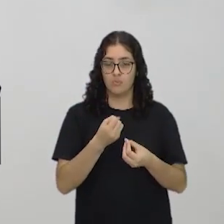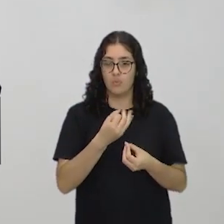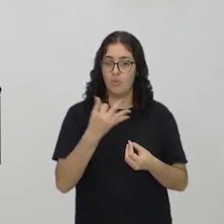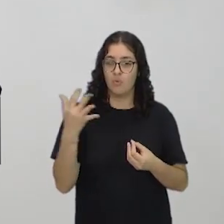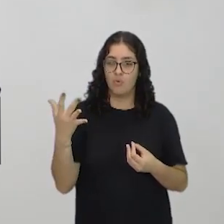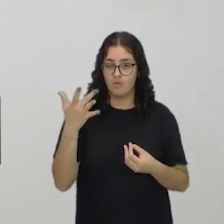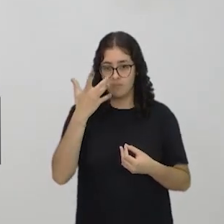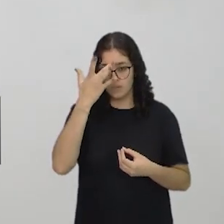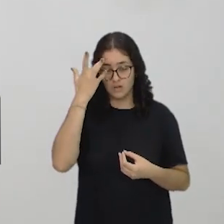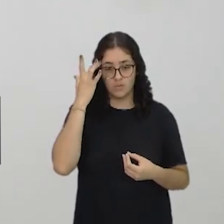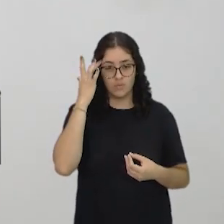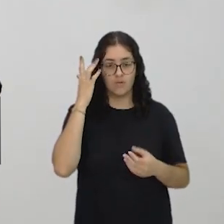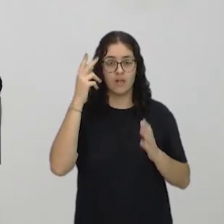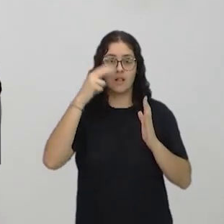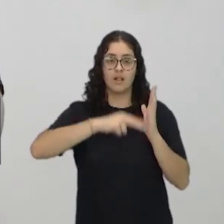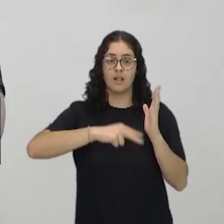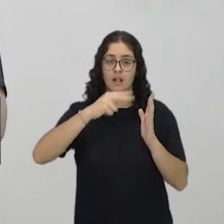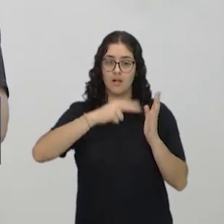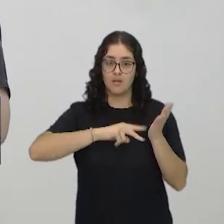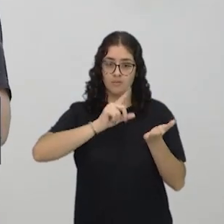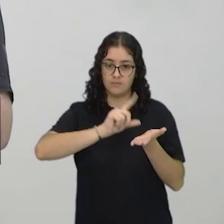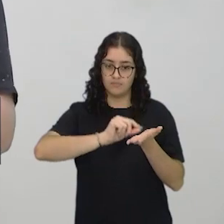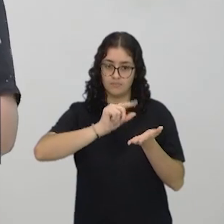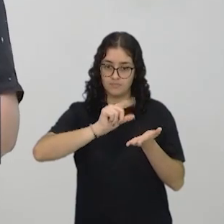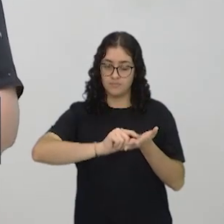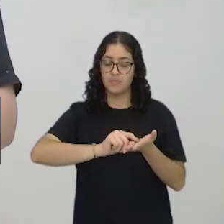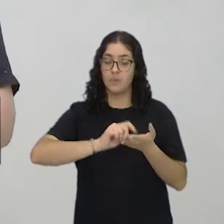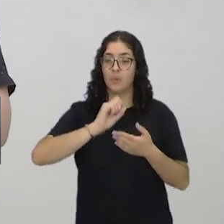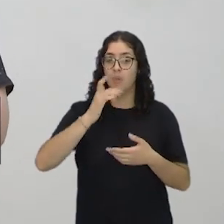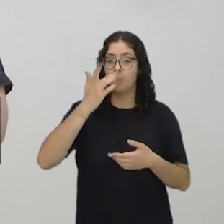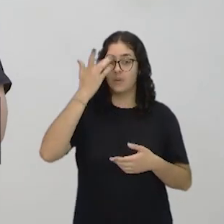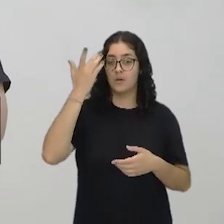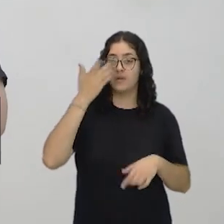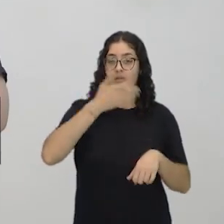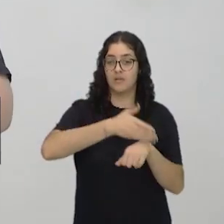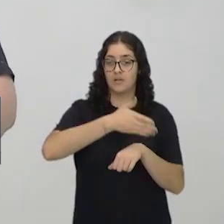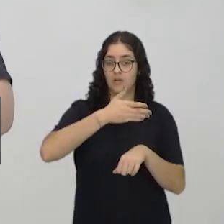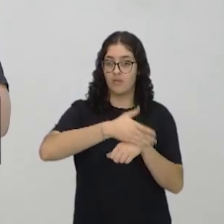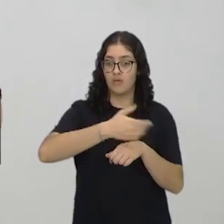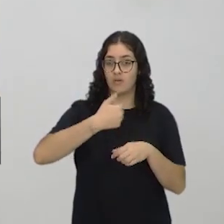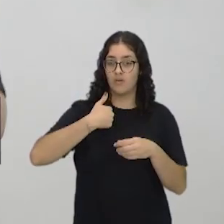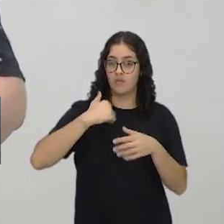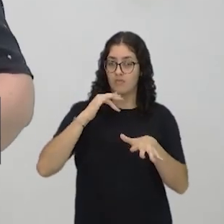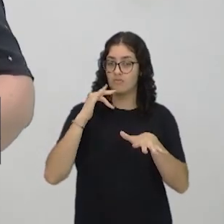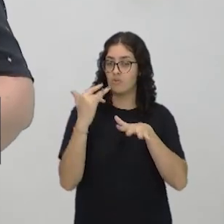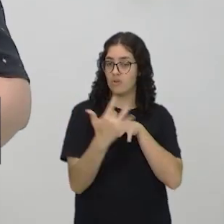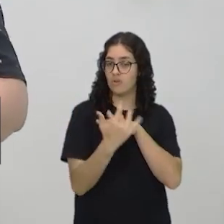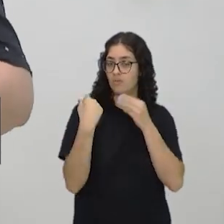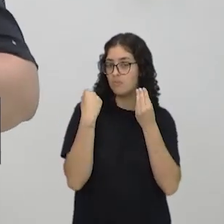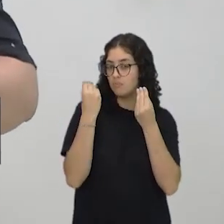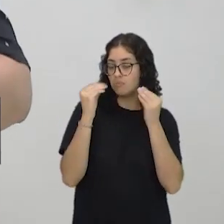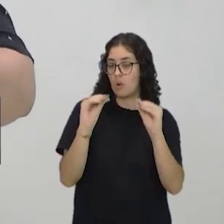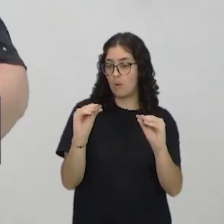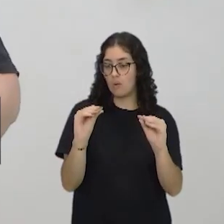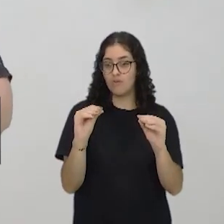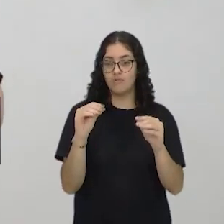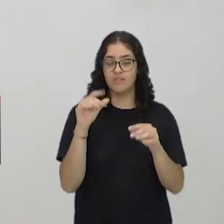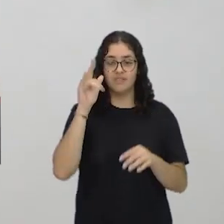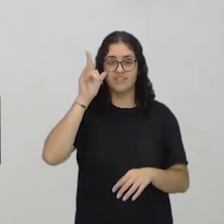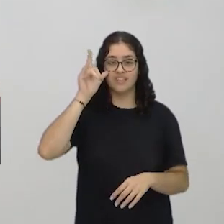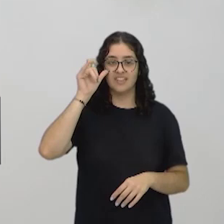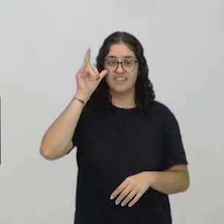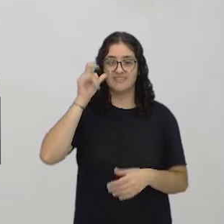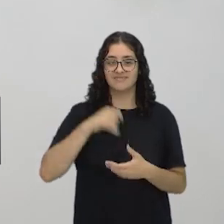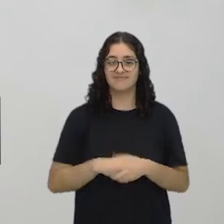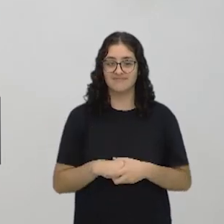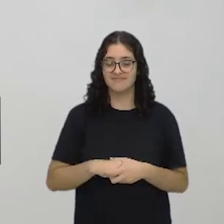pessoas leram o meu artigo, ou quantas pessoas acessaram o meu post lá no Instagram, por exemplo. Então, tudo aquilo lá é